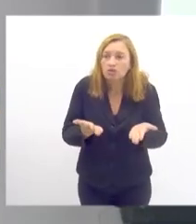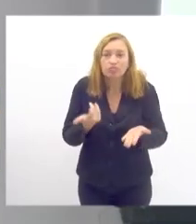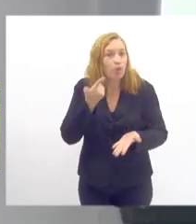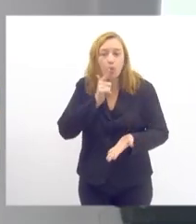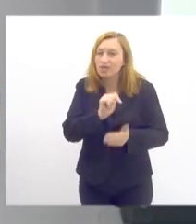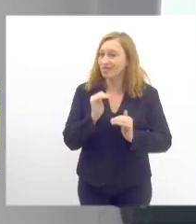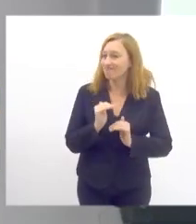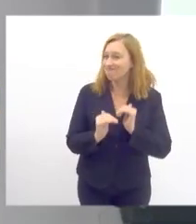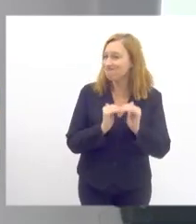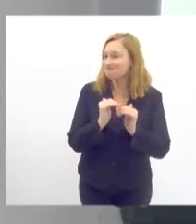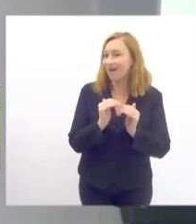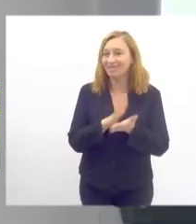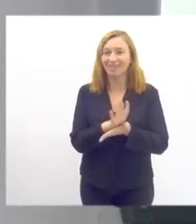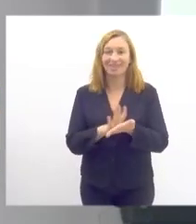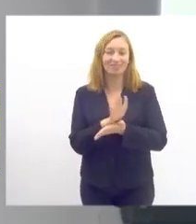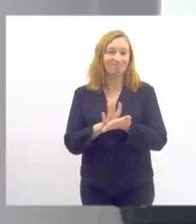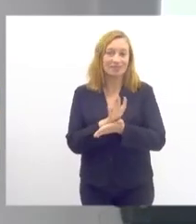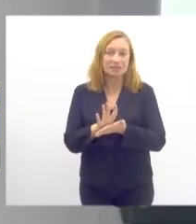consegue avançar nisso.